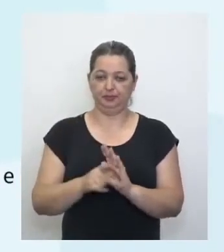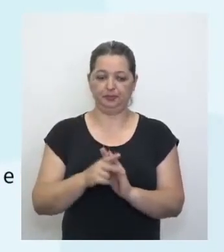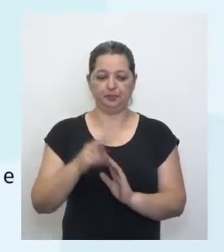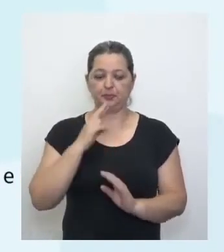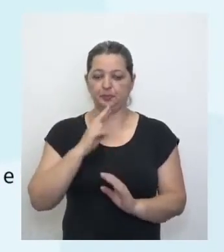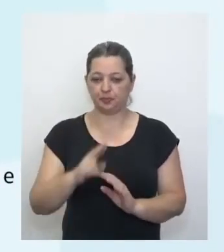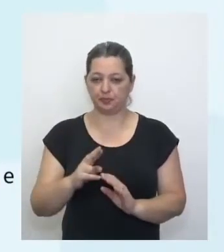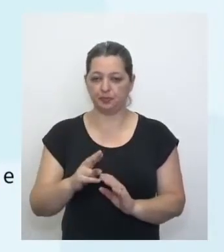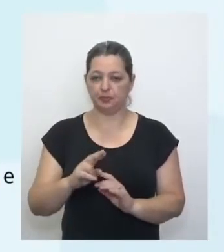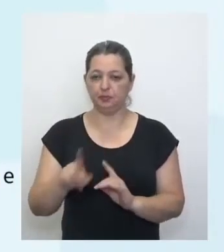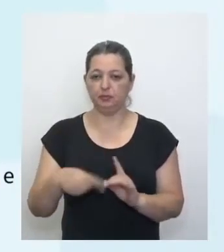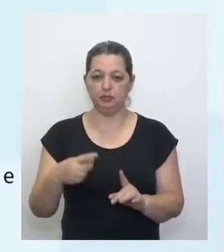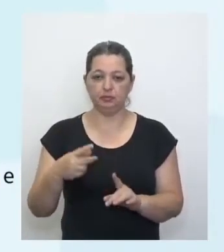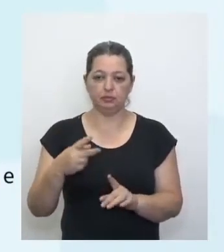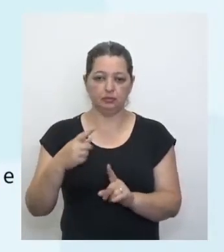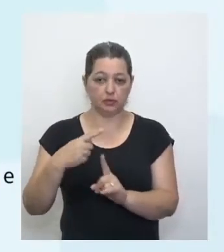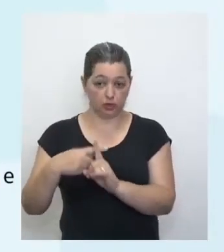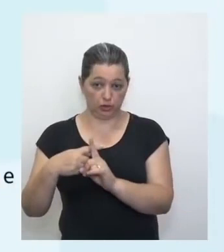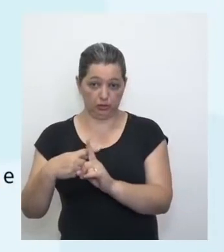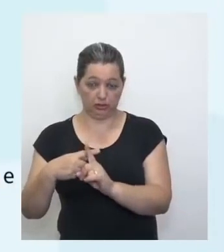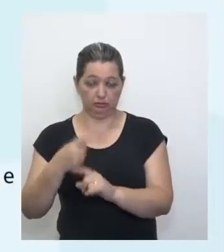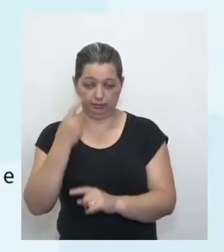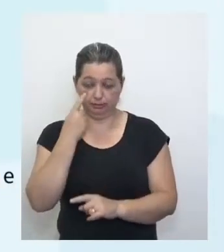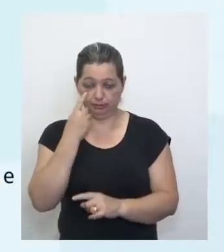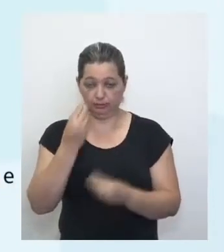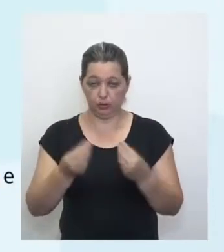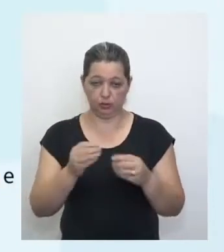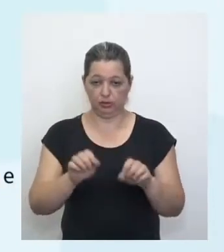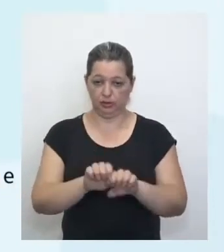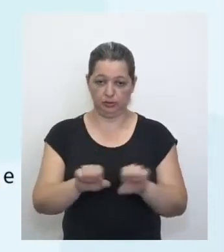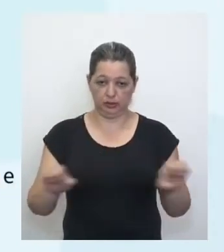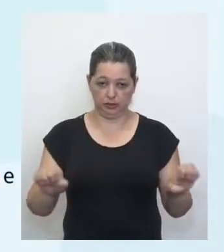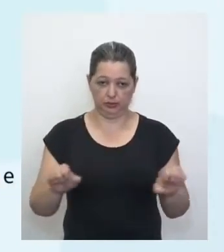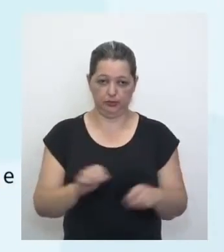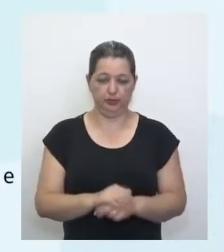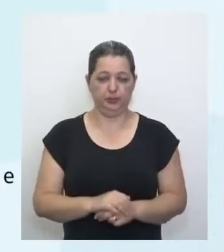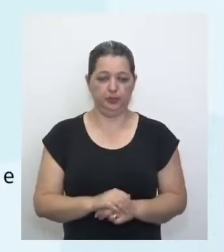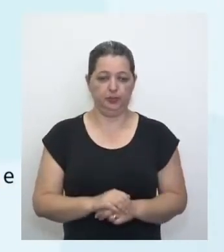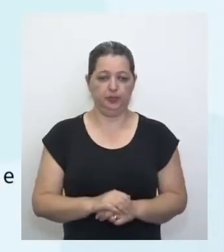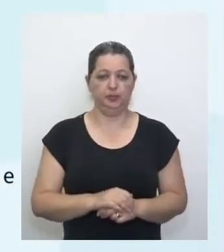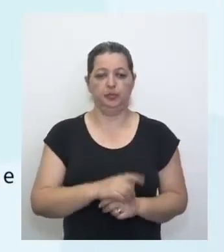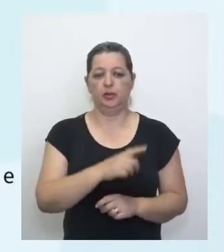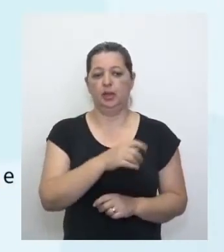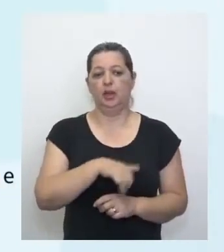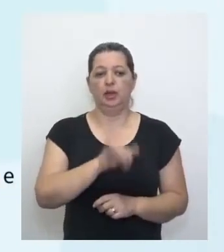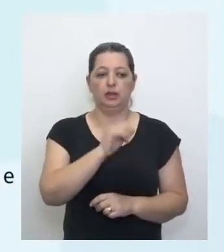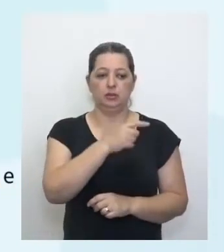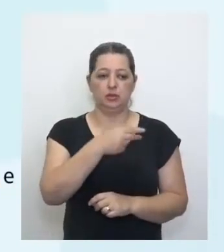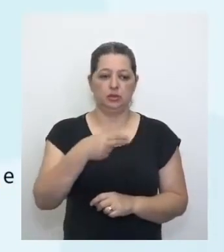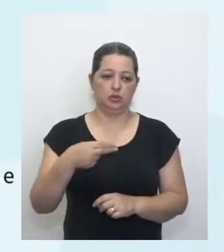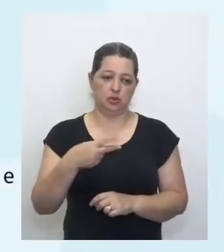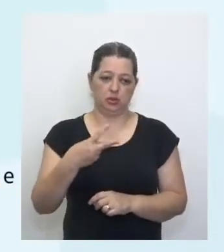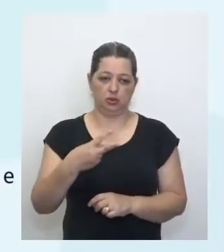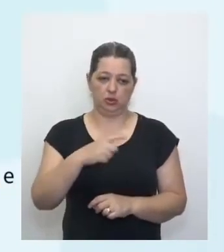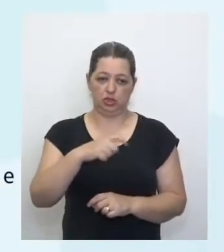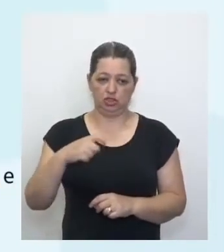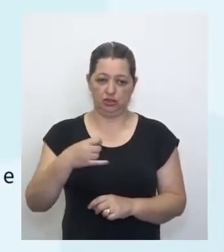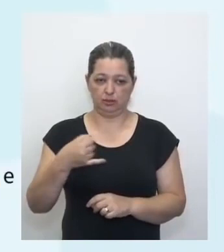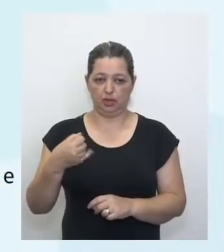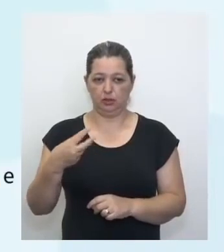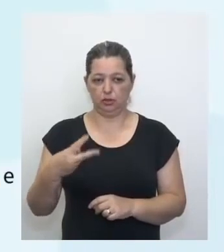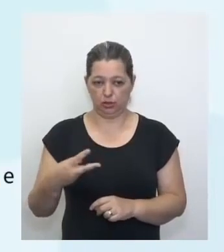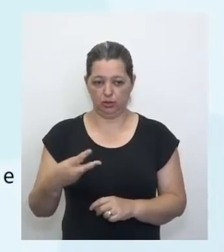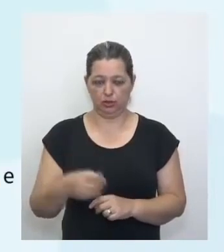resultado você vai somar a alguém. Então vamos ver a equação aqui, ó. Y igual a 2x menos 2. Então, eu vou pegar